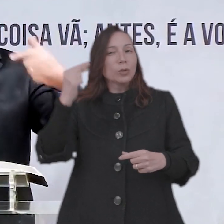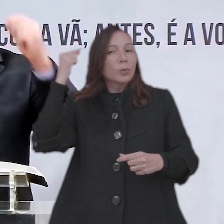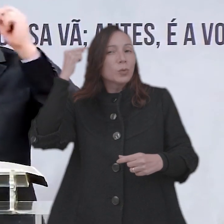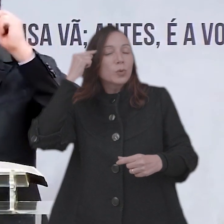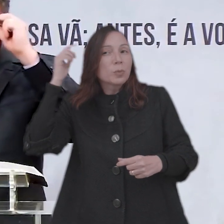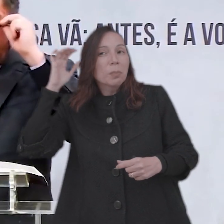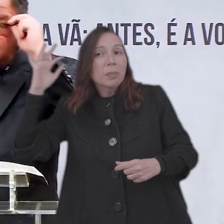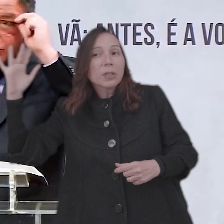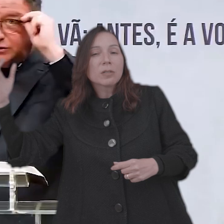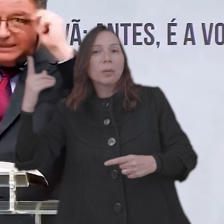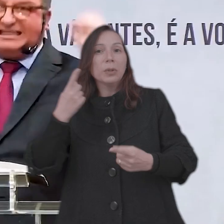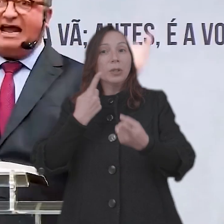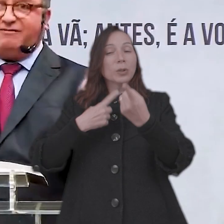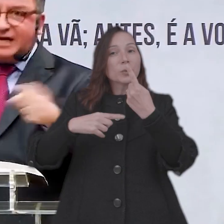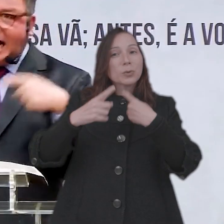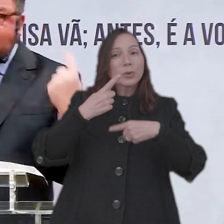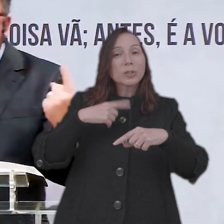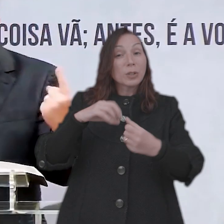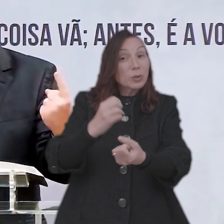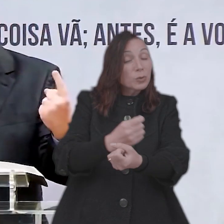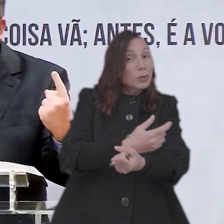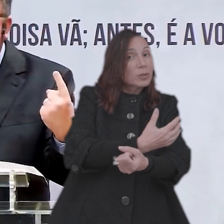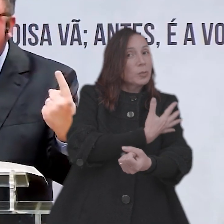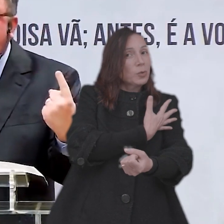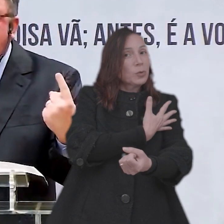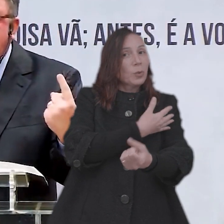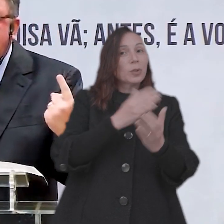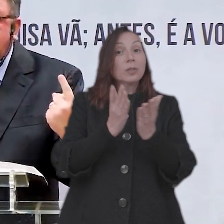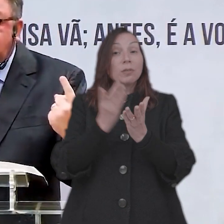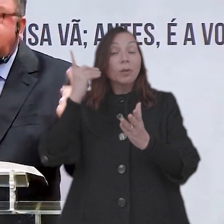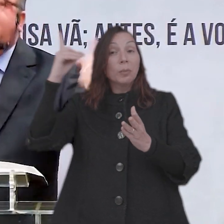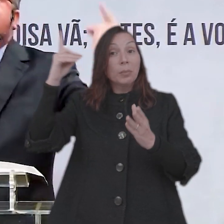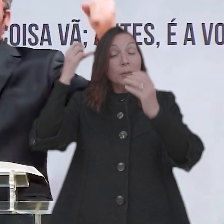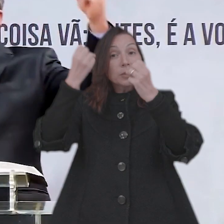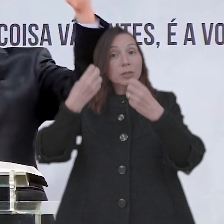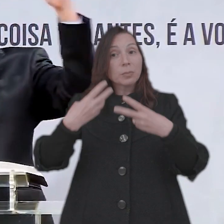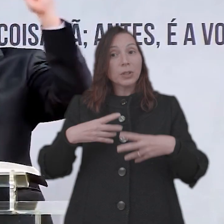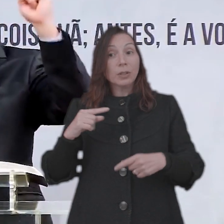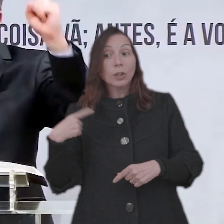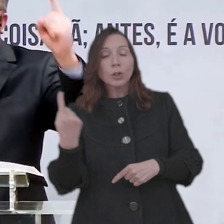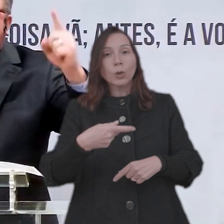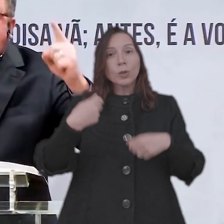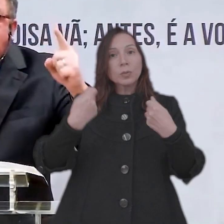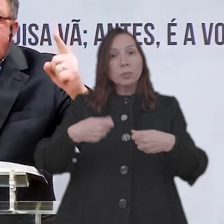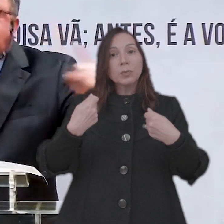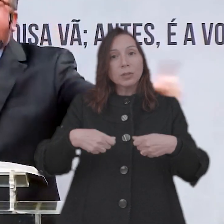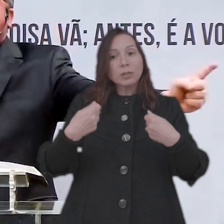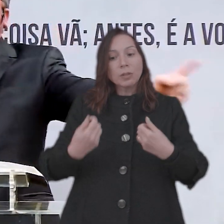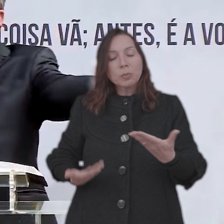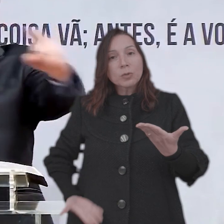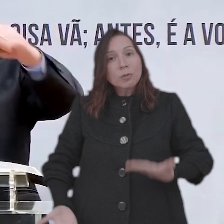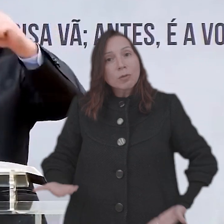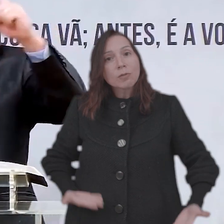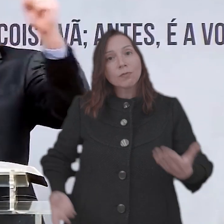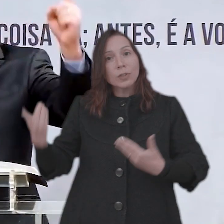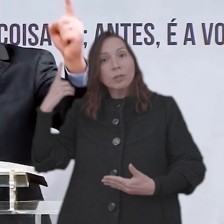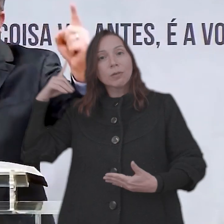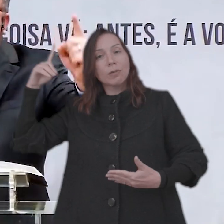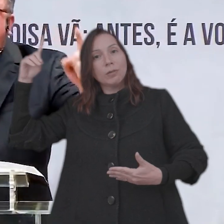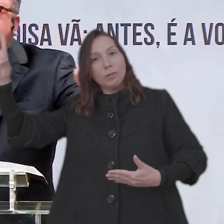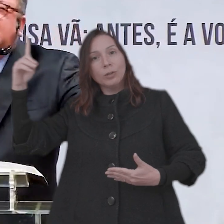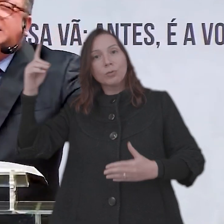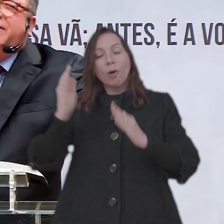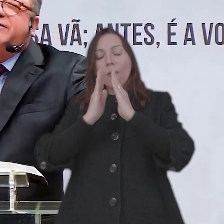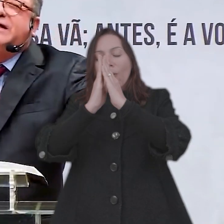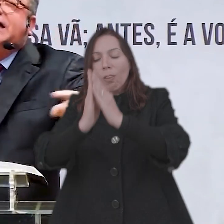Bíblia diz que nós devemos servir a Deus, nós devemos adorar a Deus, nós devemos trabalhar para